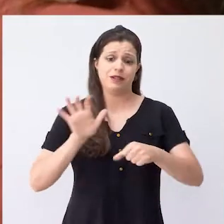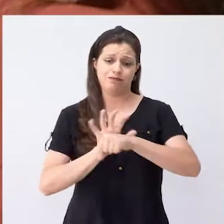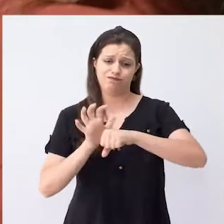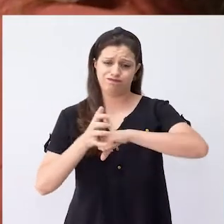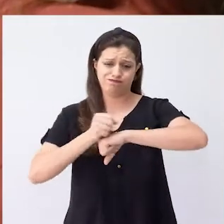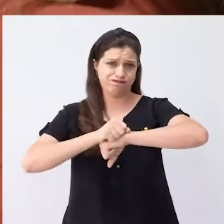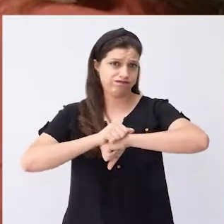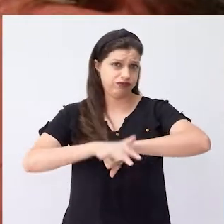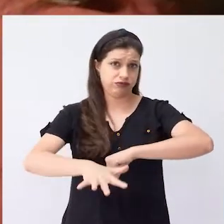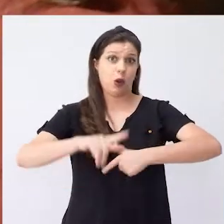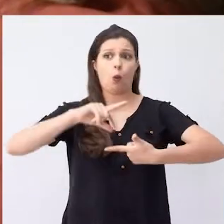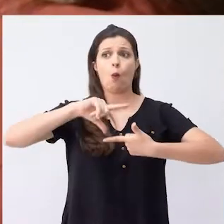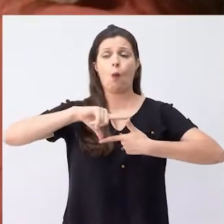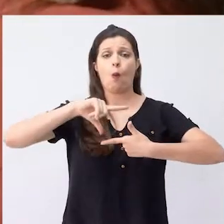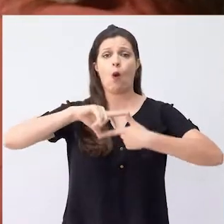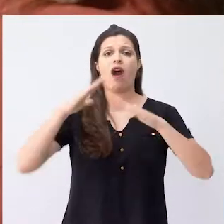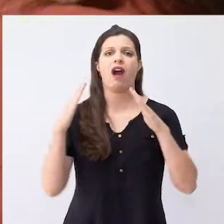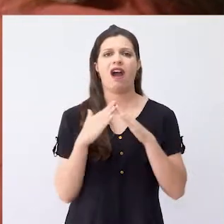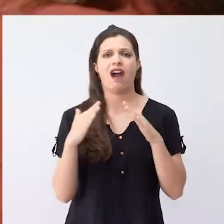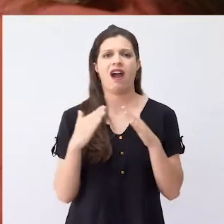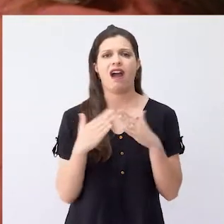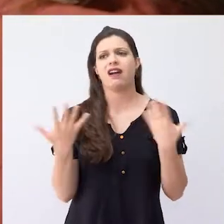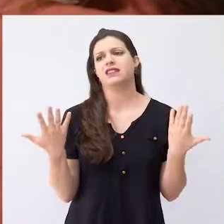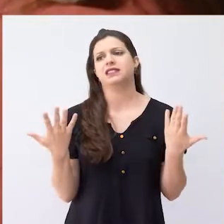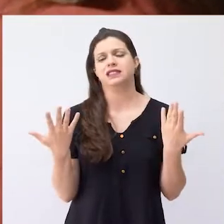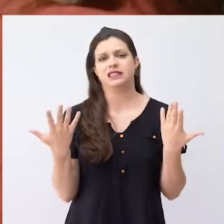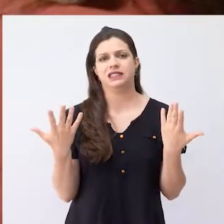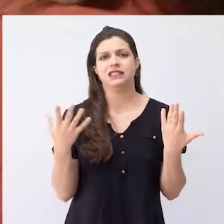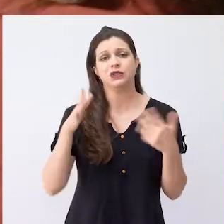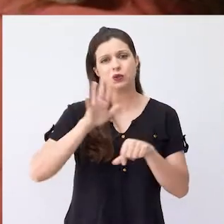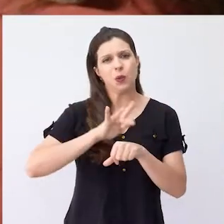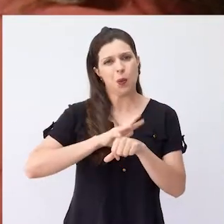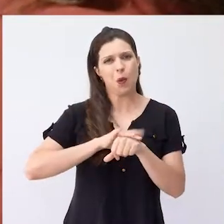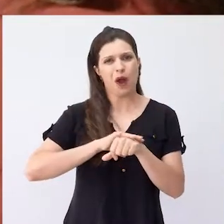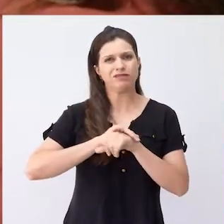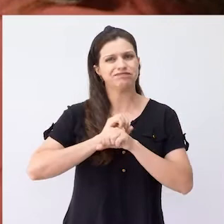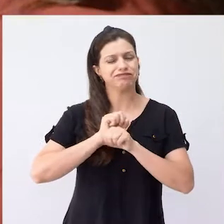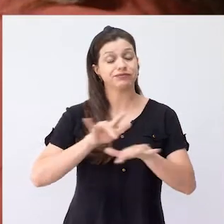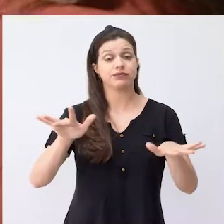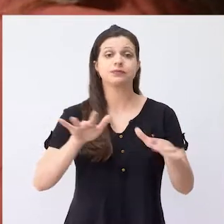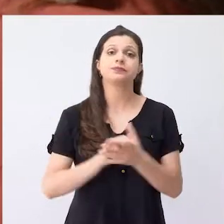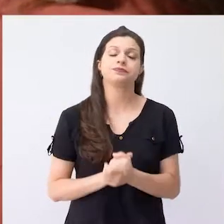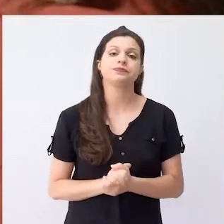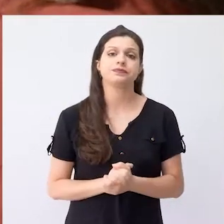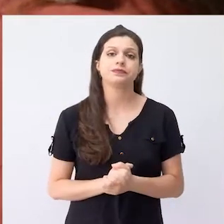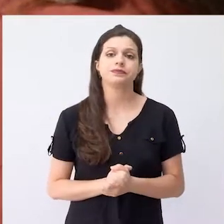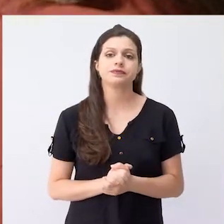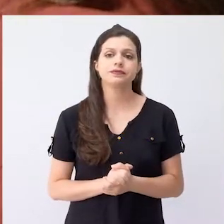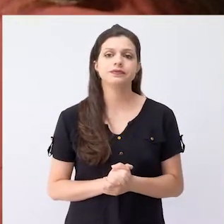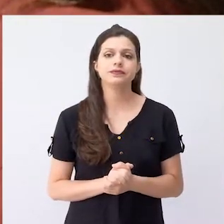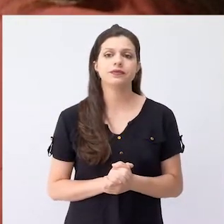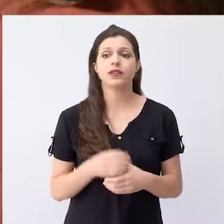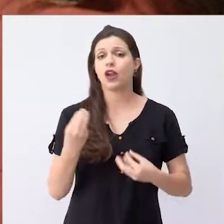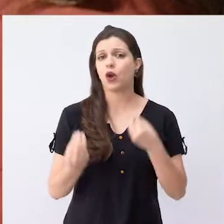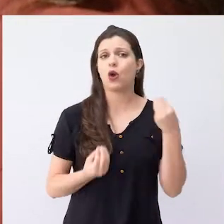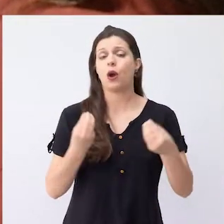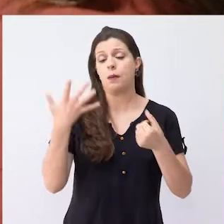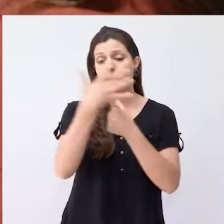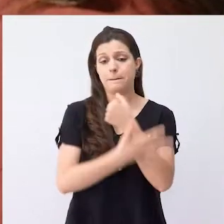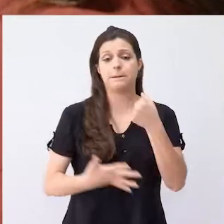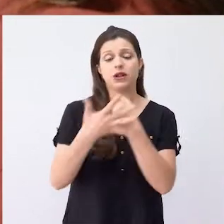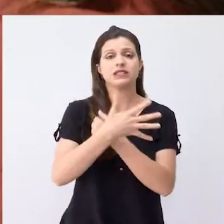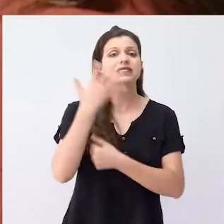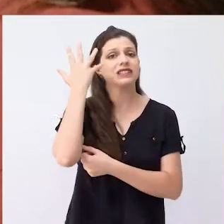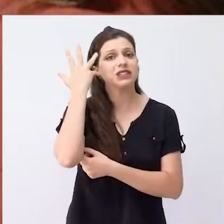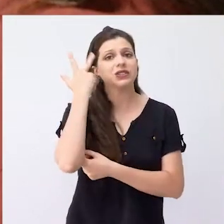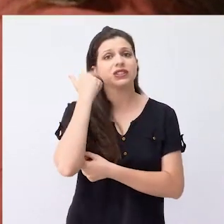pelo isolamento social, pela questão sanitária, da pandemia do Covid-19. Essa rede ajudou muito a